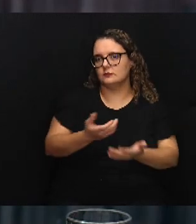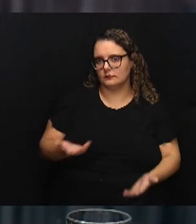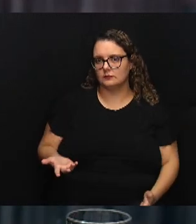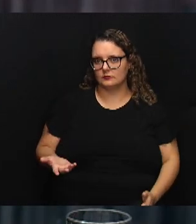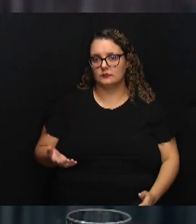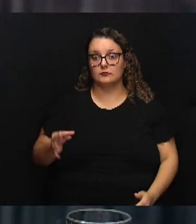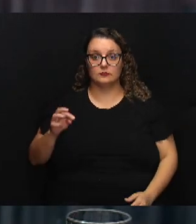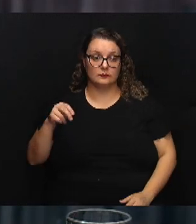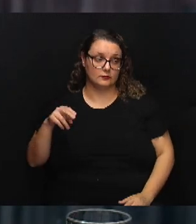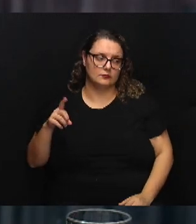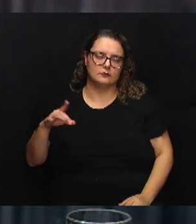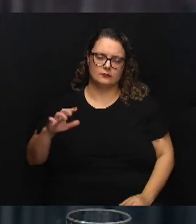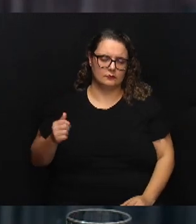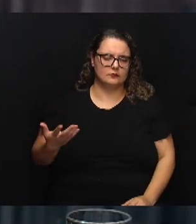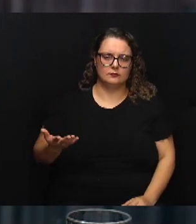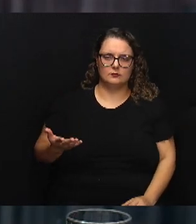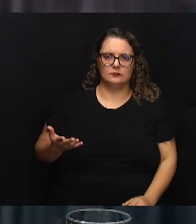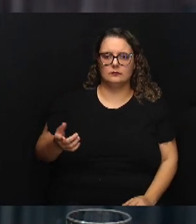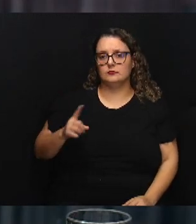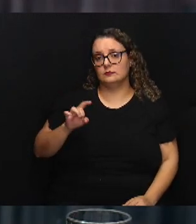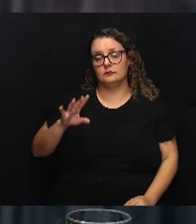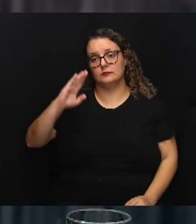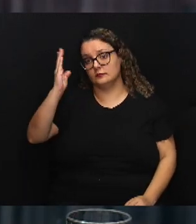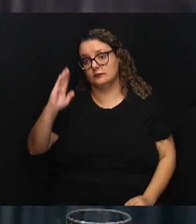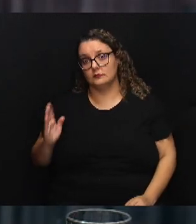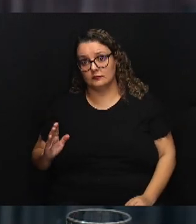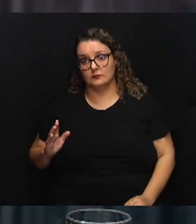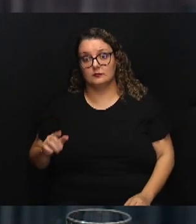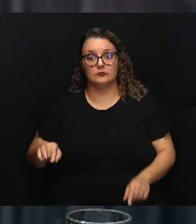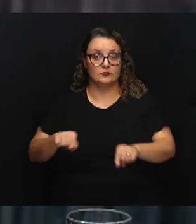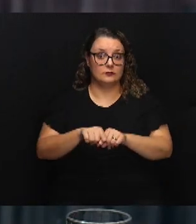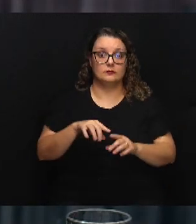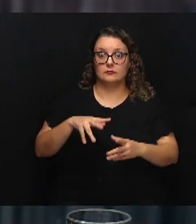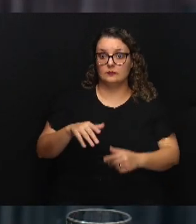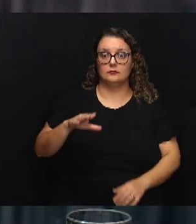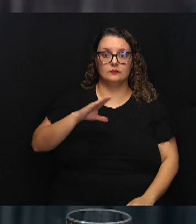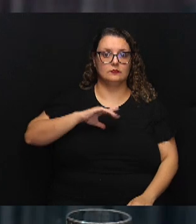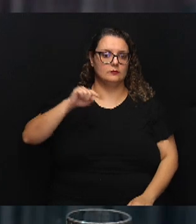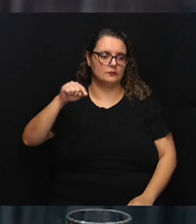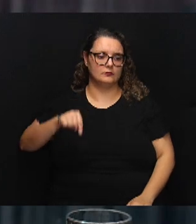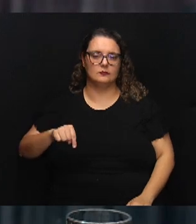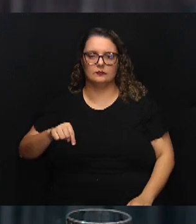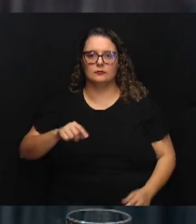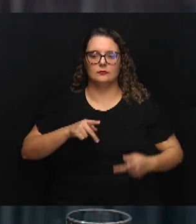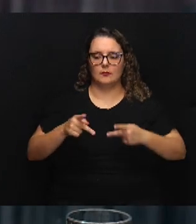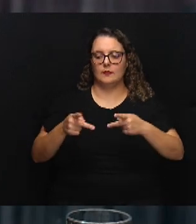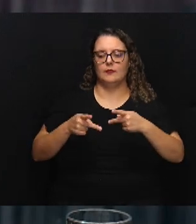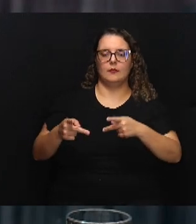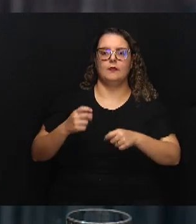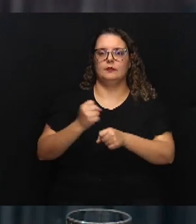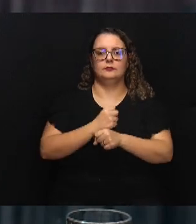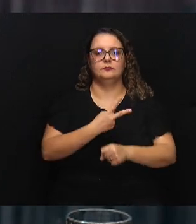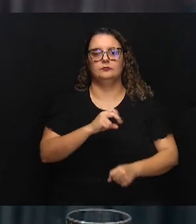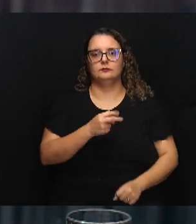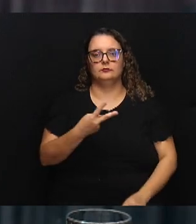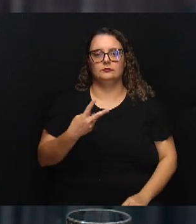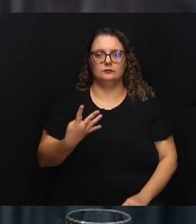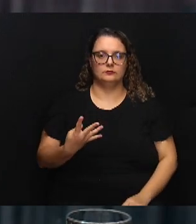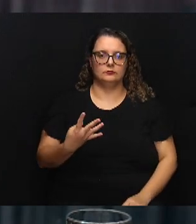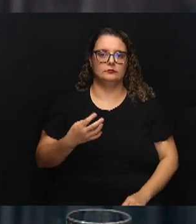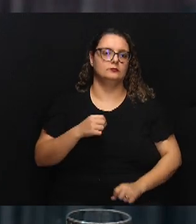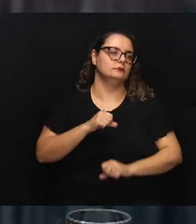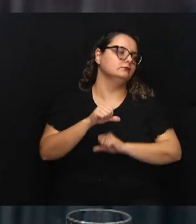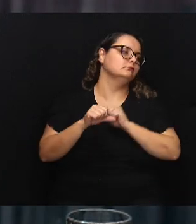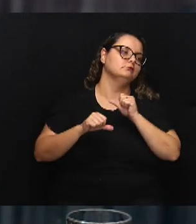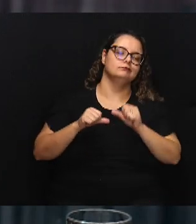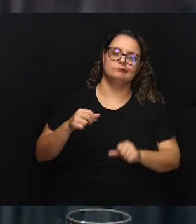né? A gente claramente vê, não só no Brasil, mas como no mundo, né? Tal cidade é extremamente visitada no ano 2024, 2025 já mudou a